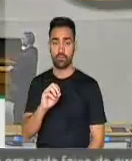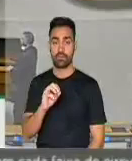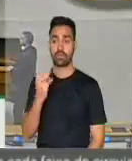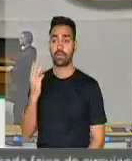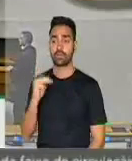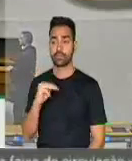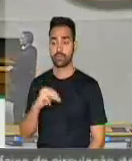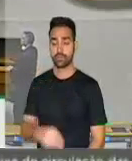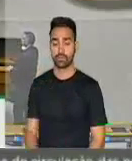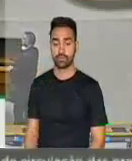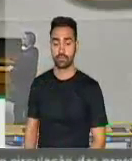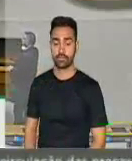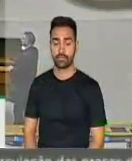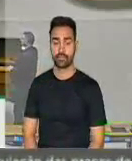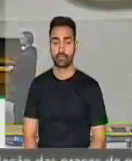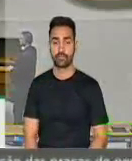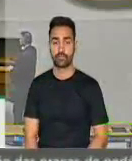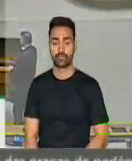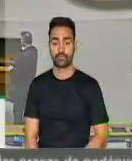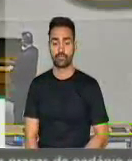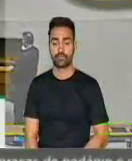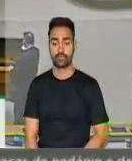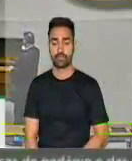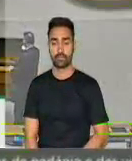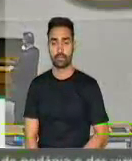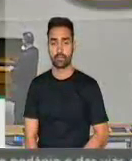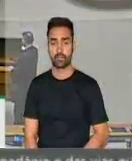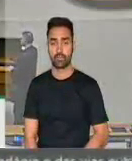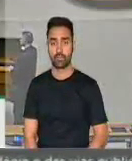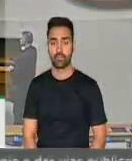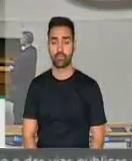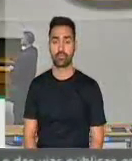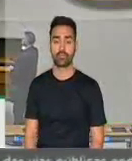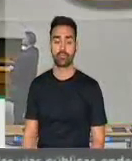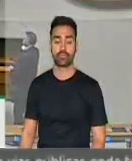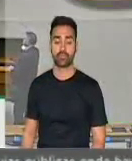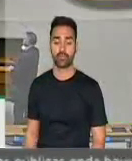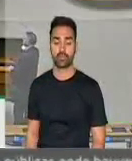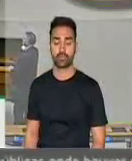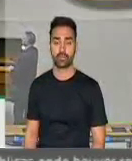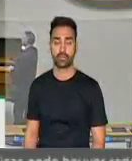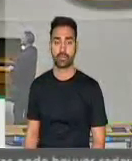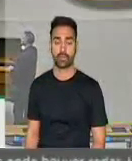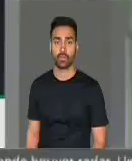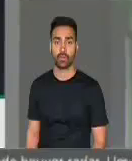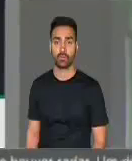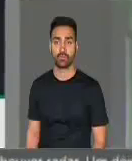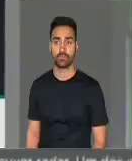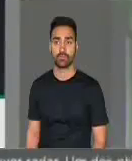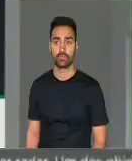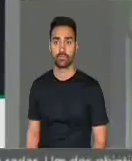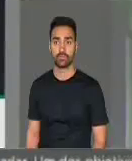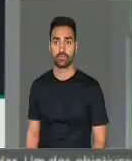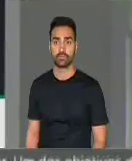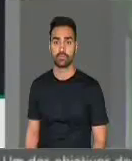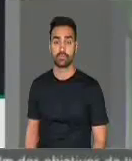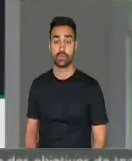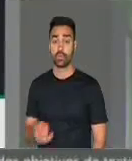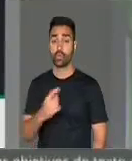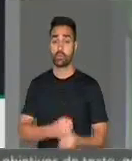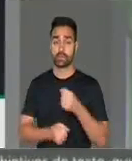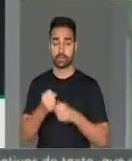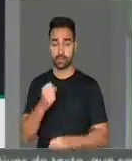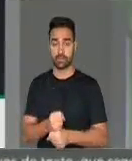3 minutos, irmão. Senhor presidente, muito obrigado. Eu queria, aqui nesse instante, dizer o seguinte. Ano